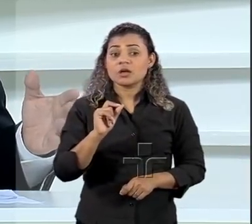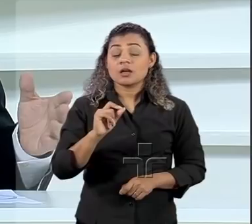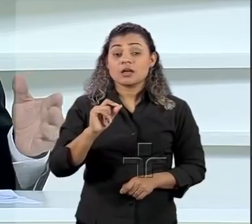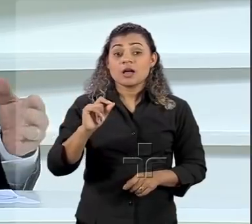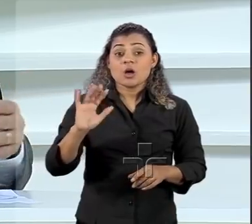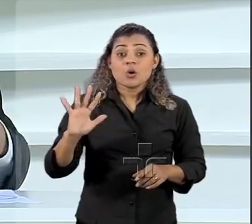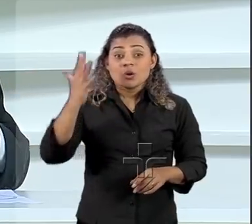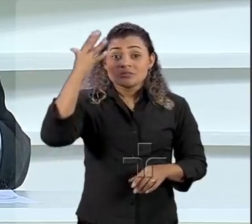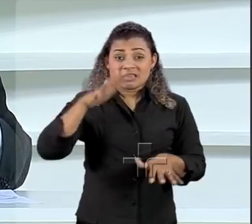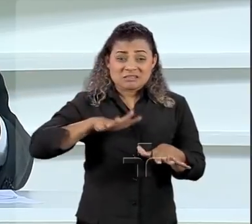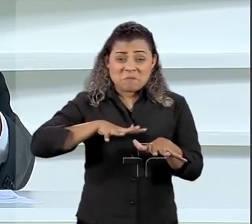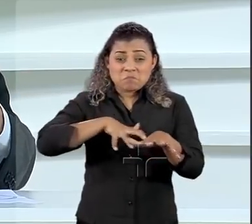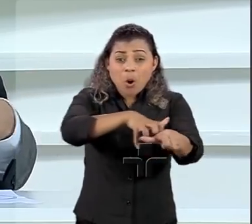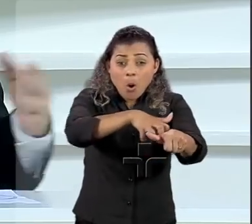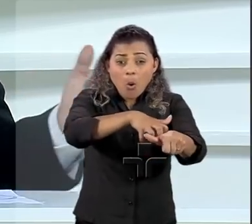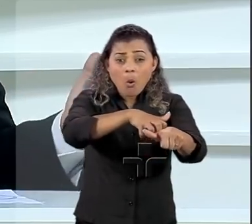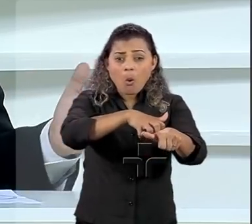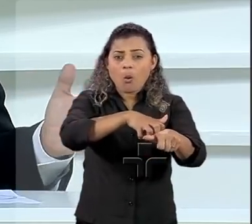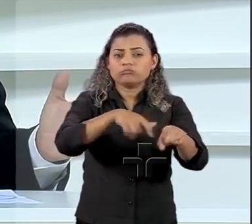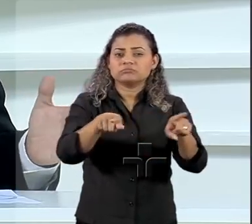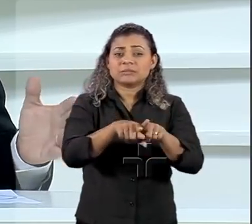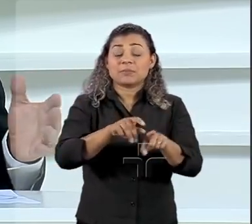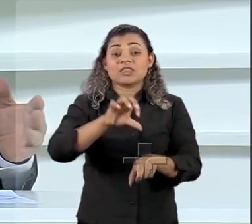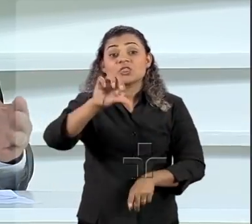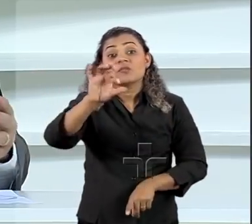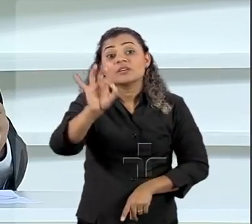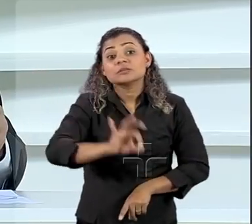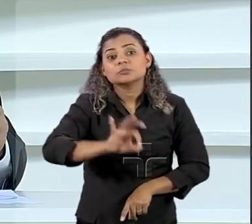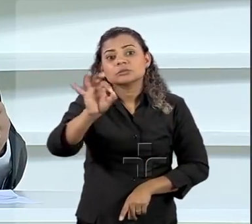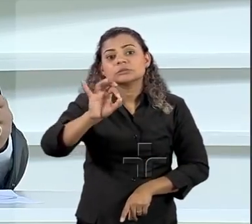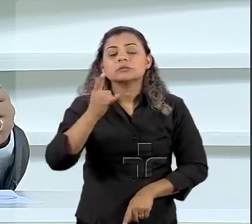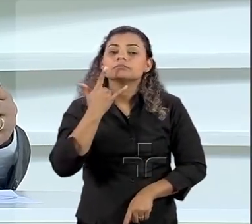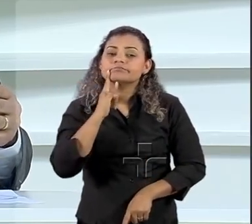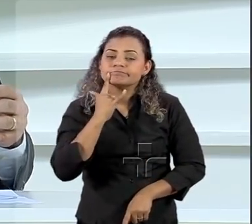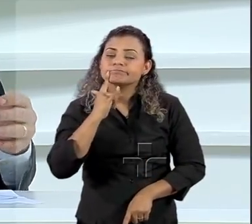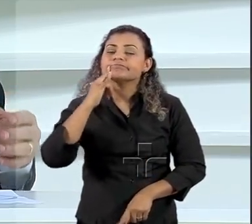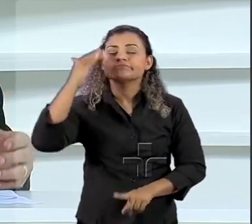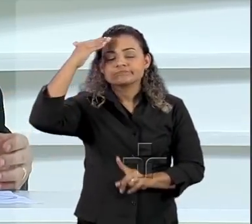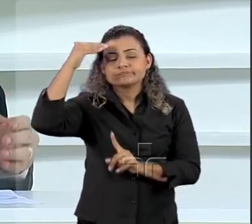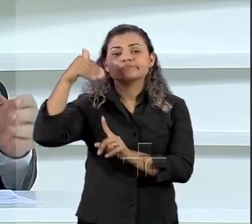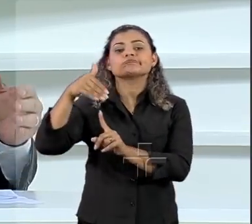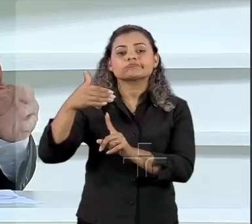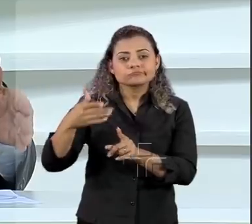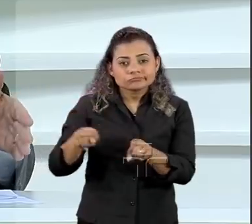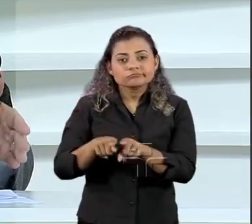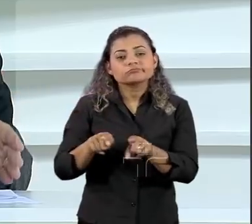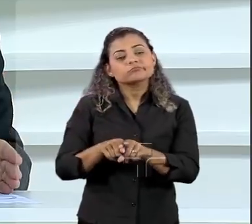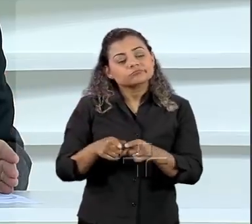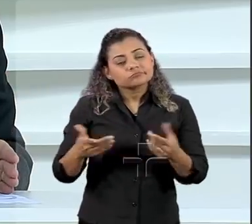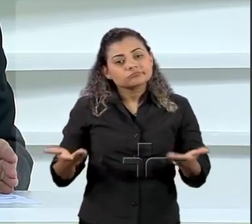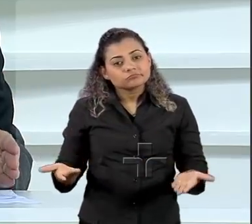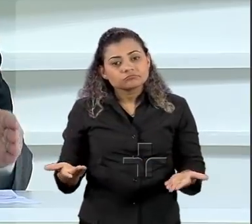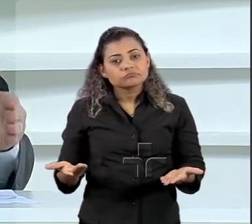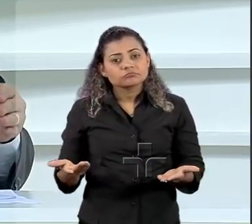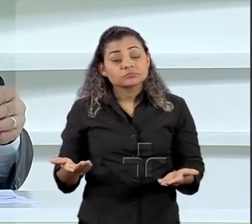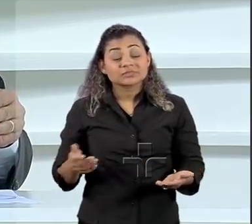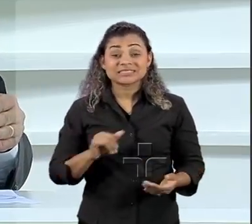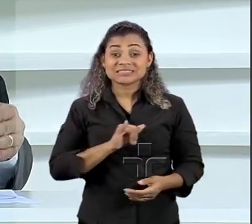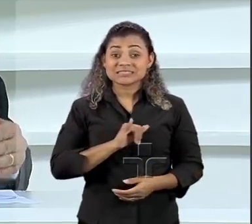de trânsito, 90% relacionado ao álcool, e quando se